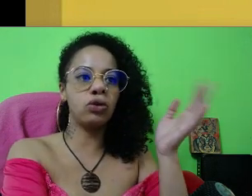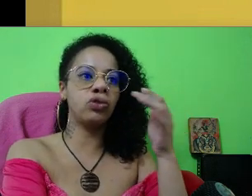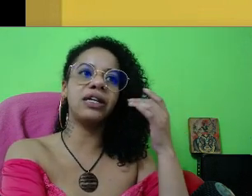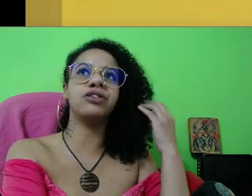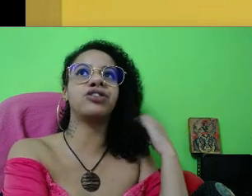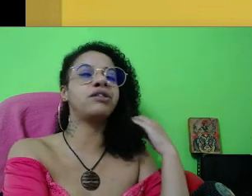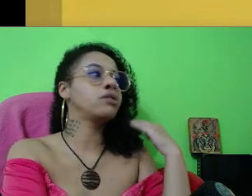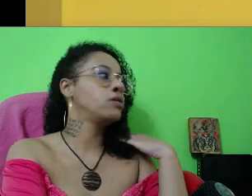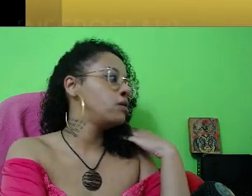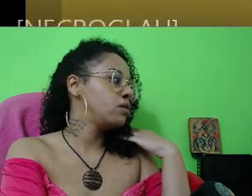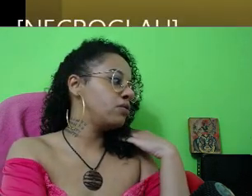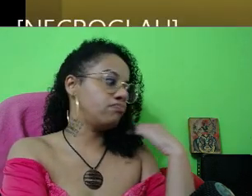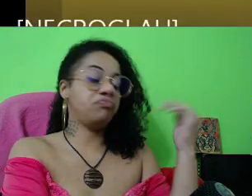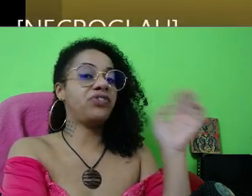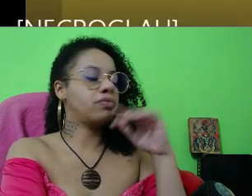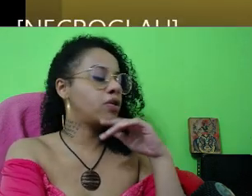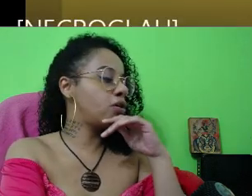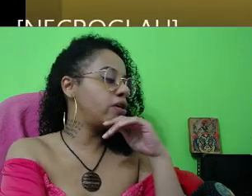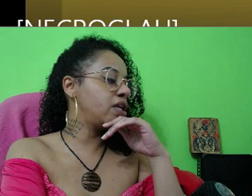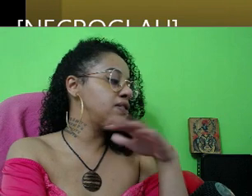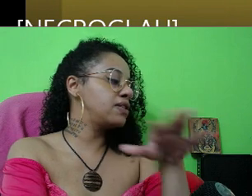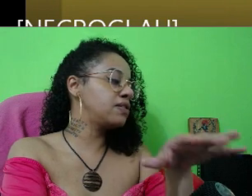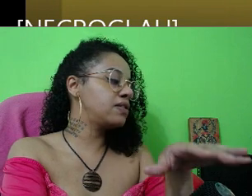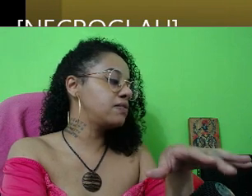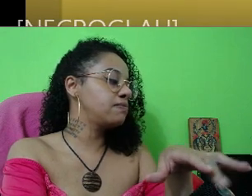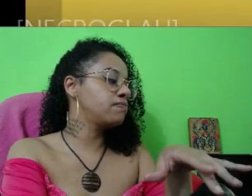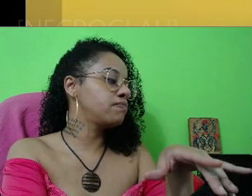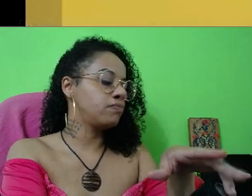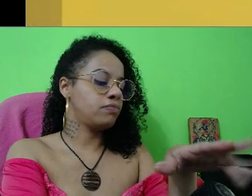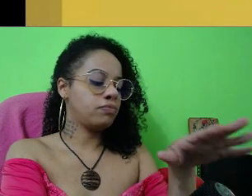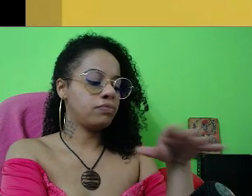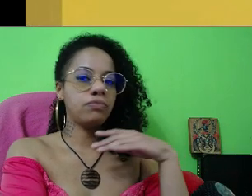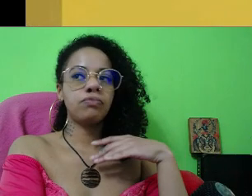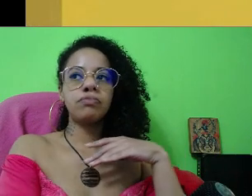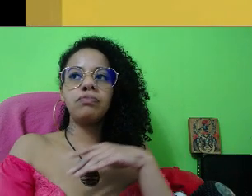diz que argumento autoridade né incoerências